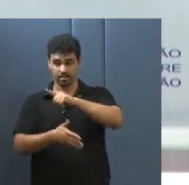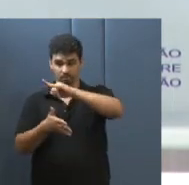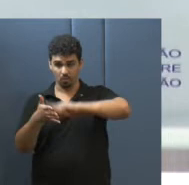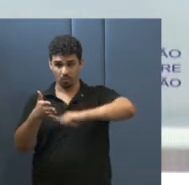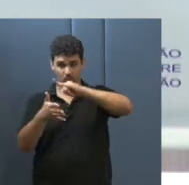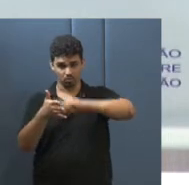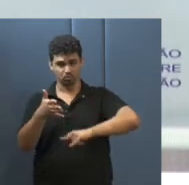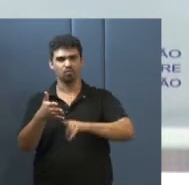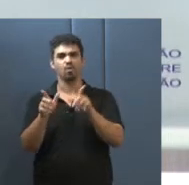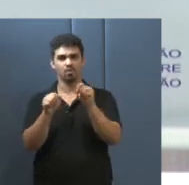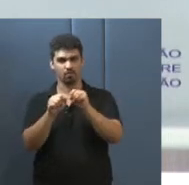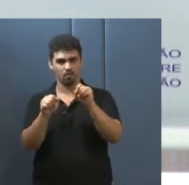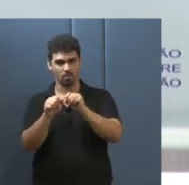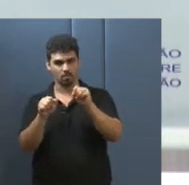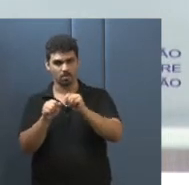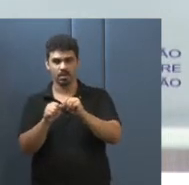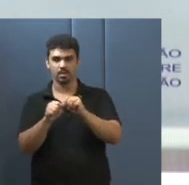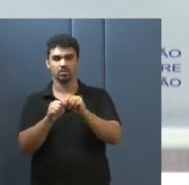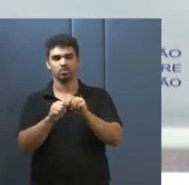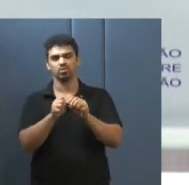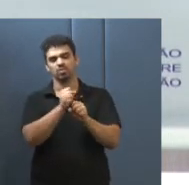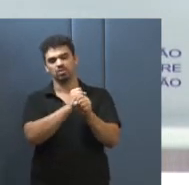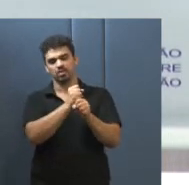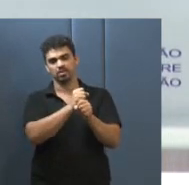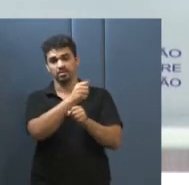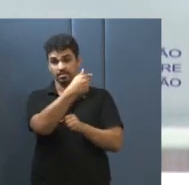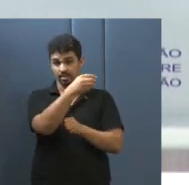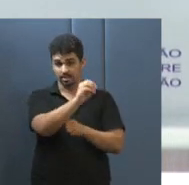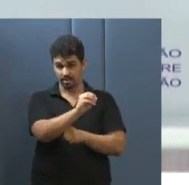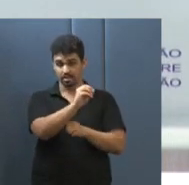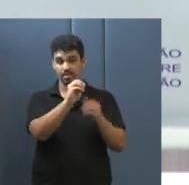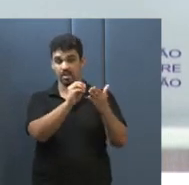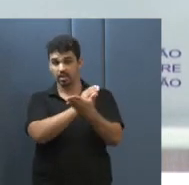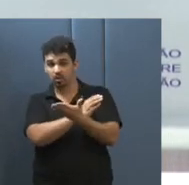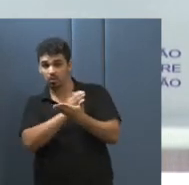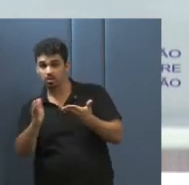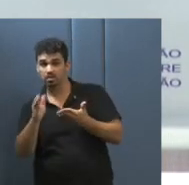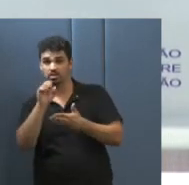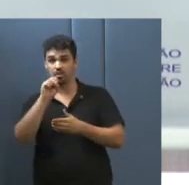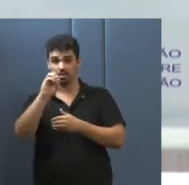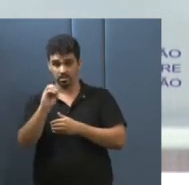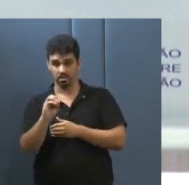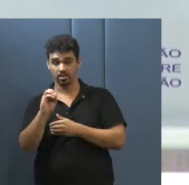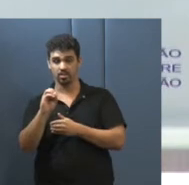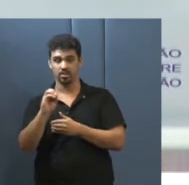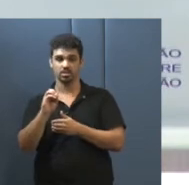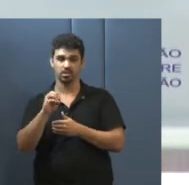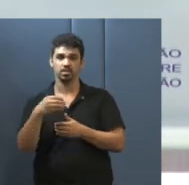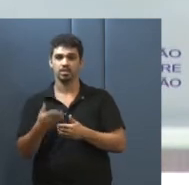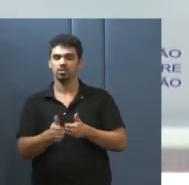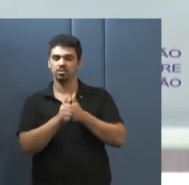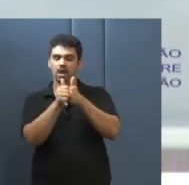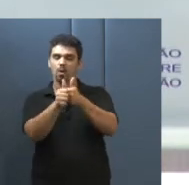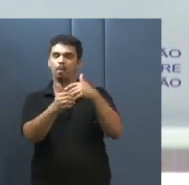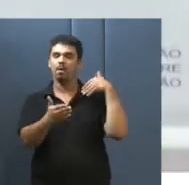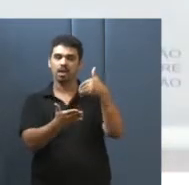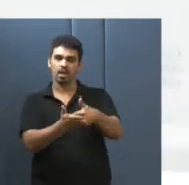formado nesse final de década de 70, início de década de 80, e que, de alguma forma, nos acompanha até hoje.